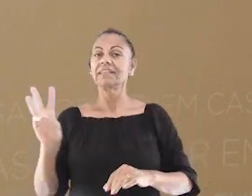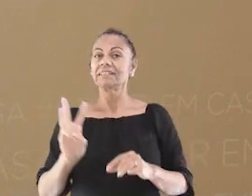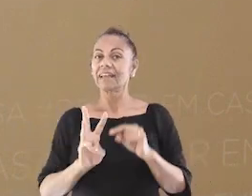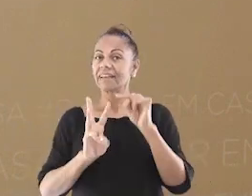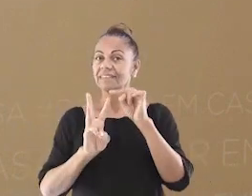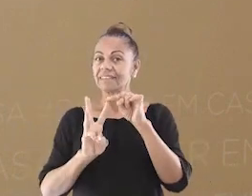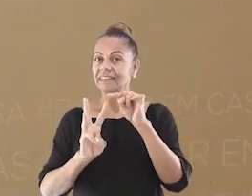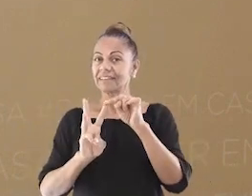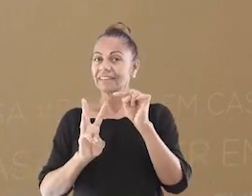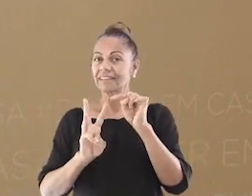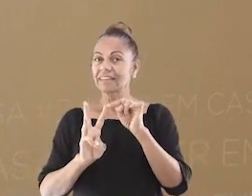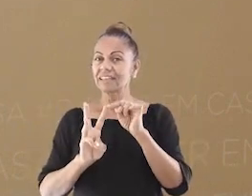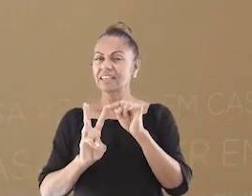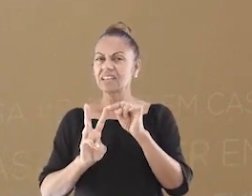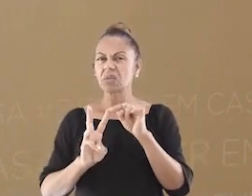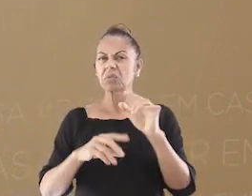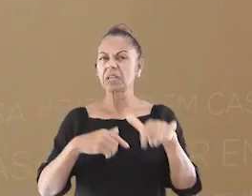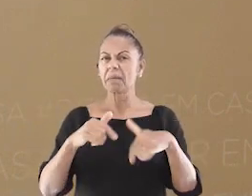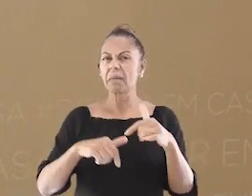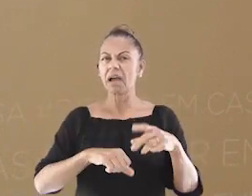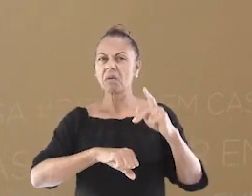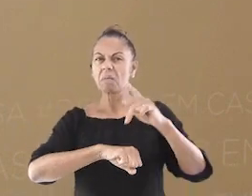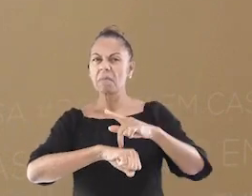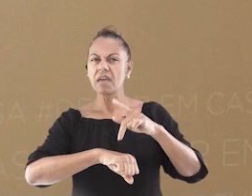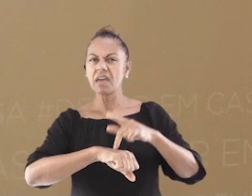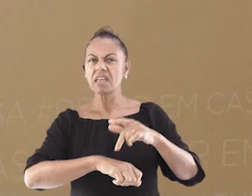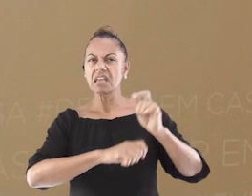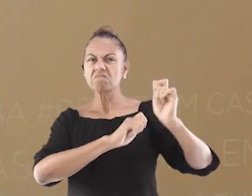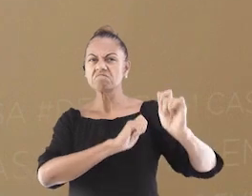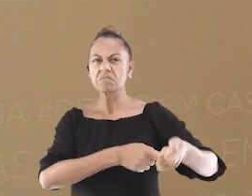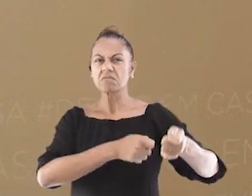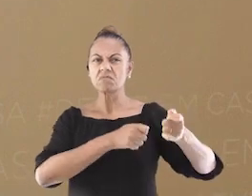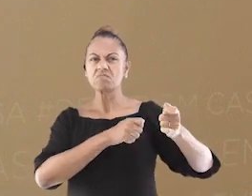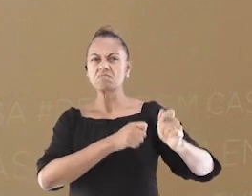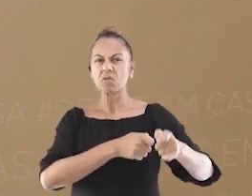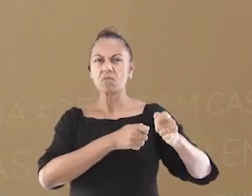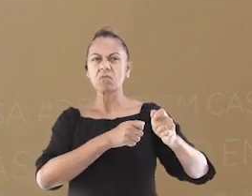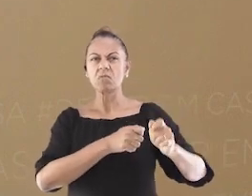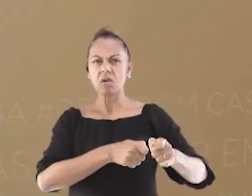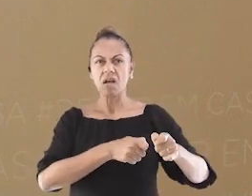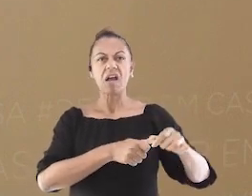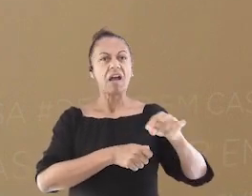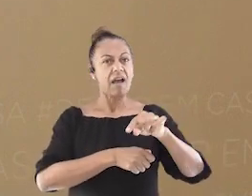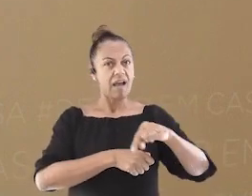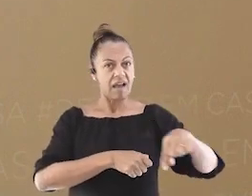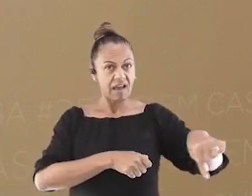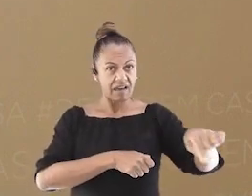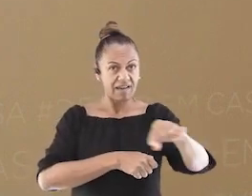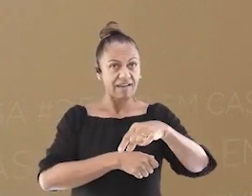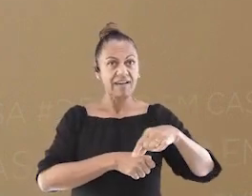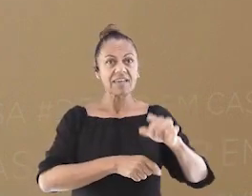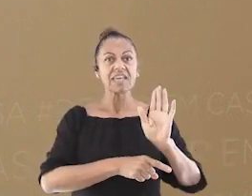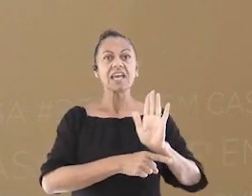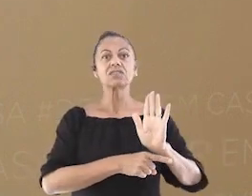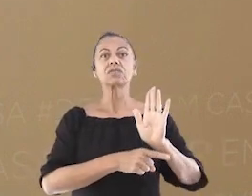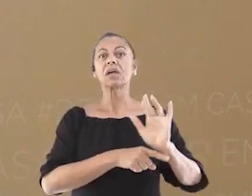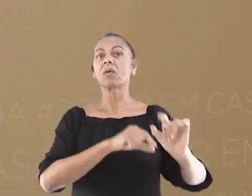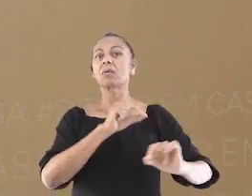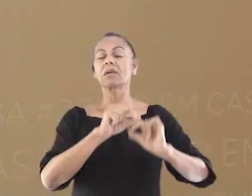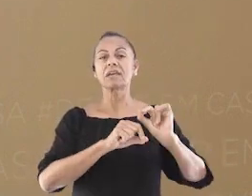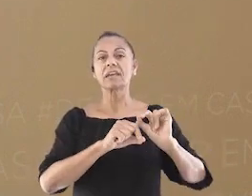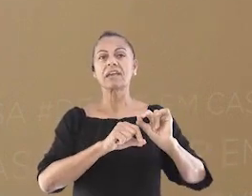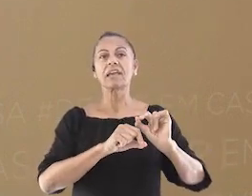salário. Já o terceiro parecia ver que as pedras que ele quebrava seriam